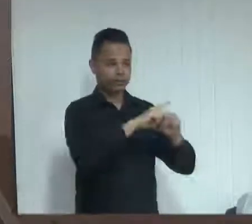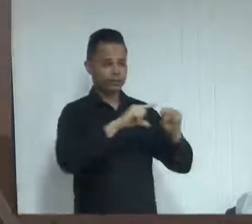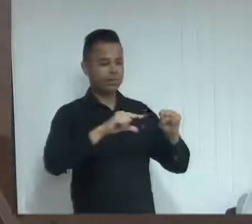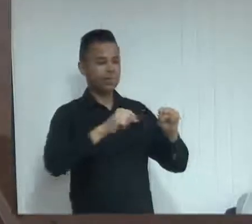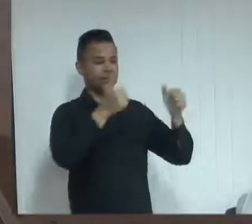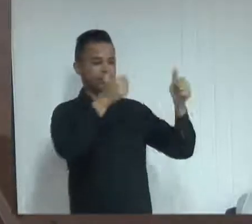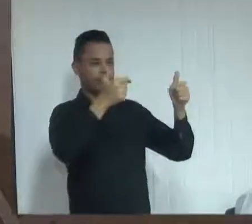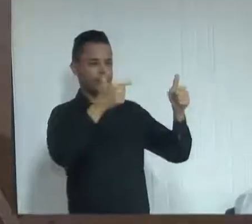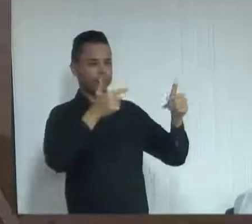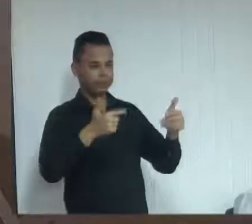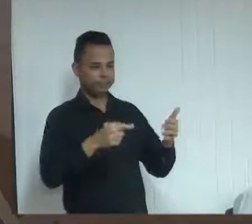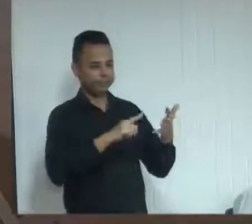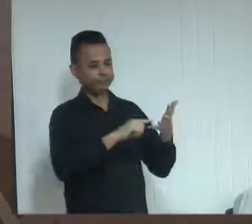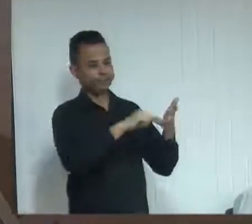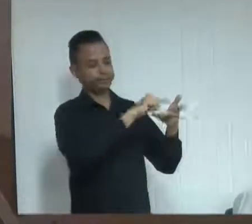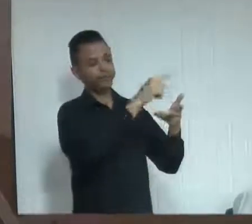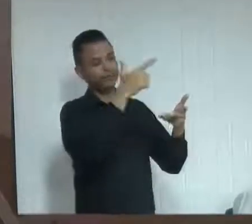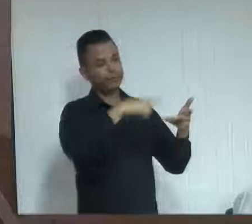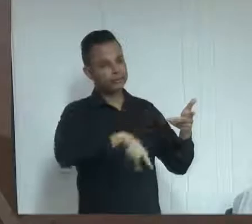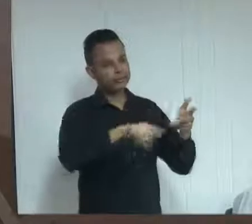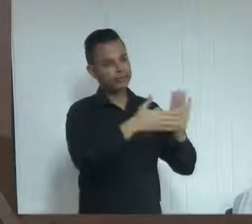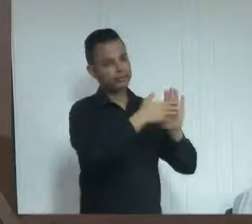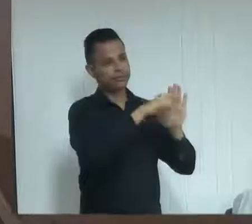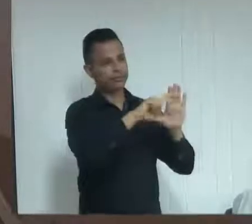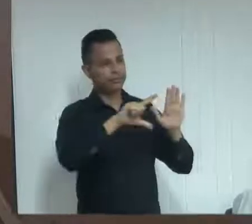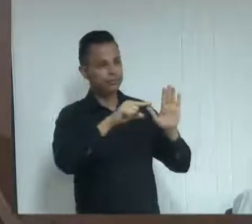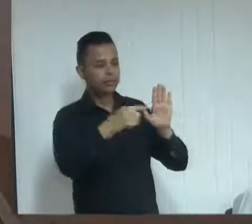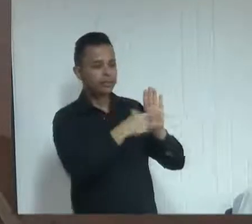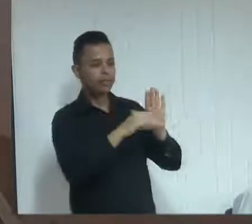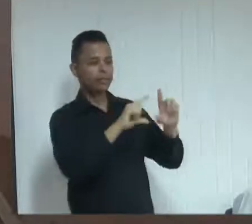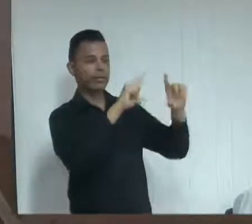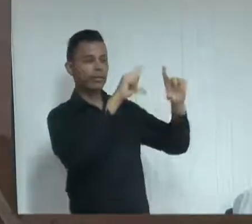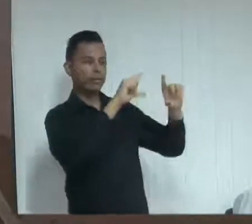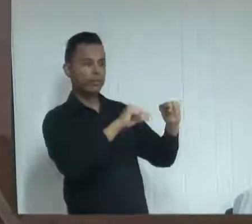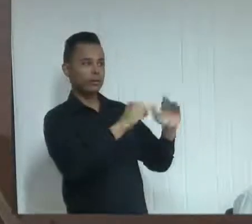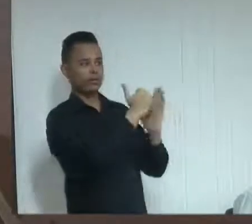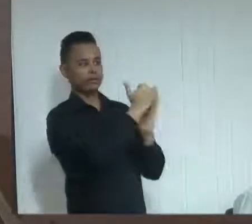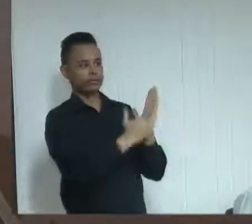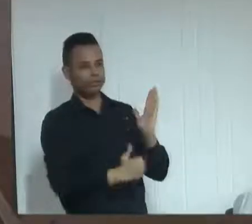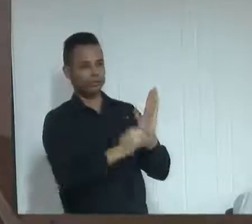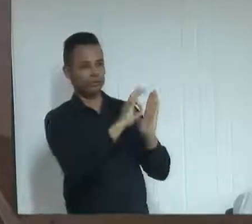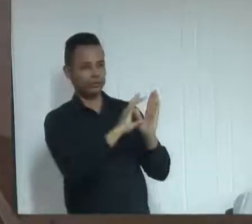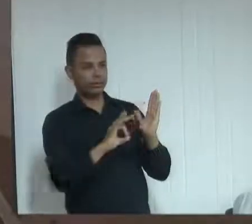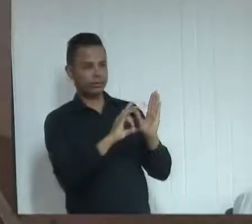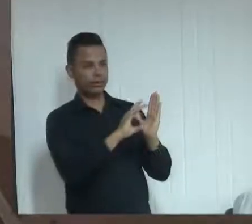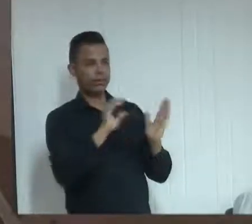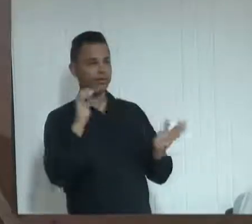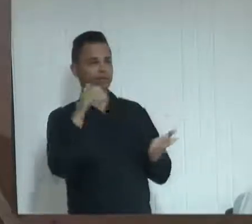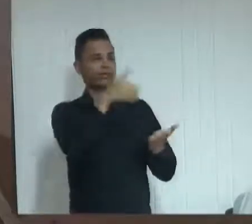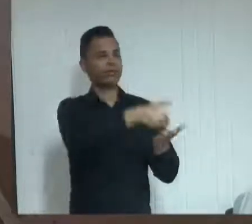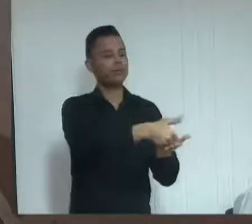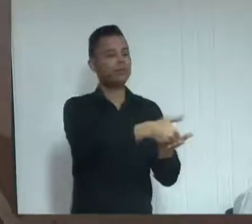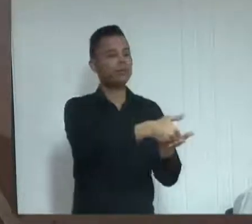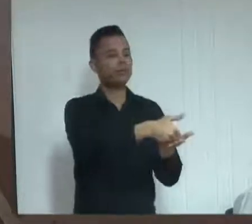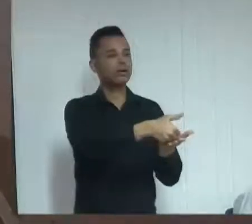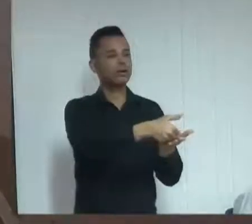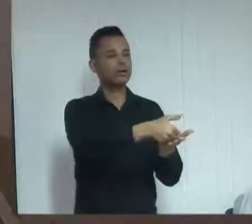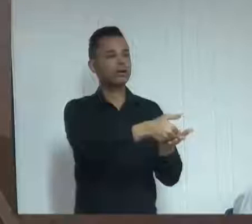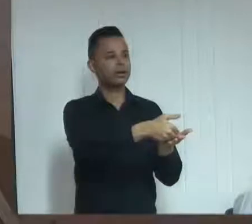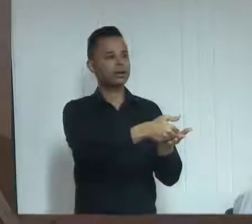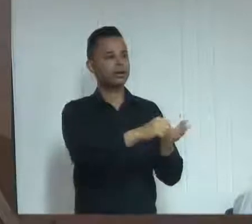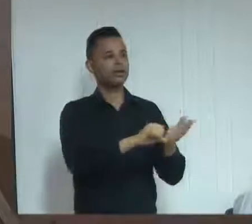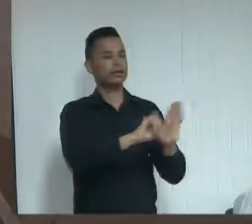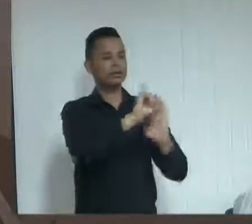etc., etc., que o presente projeto de lei de redução de descontos sobre o pagamento à vista dos tributos não trará impacto